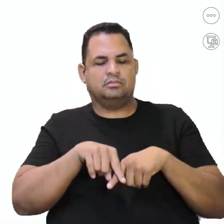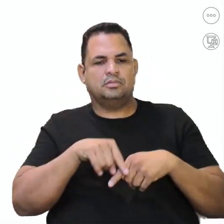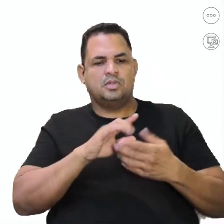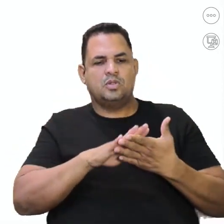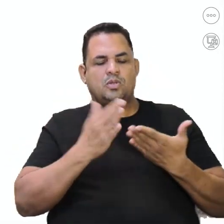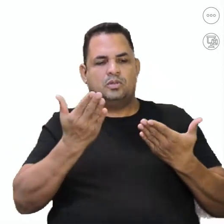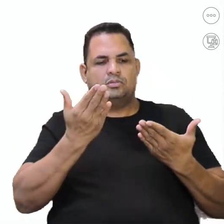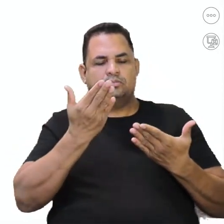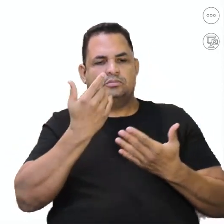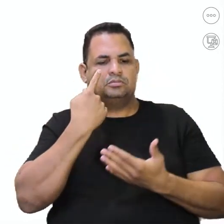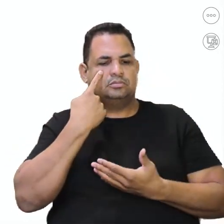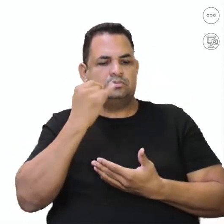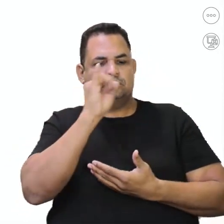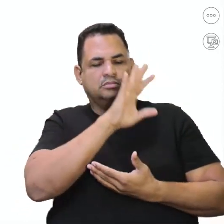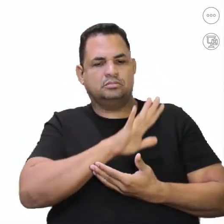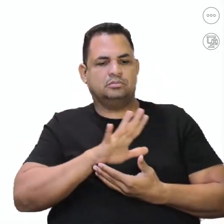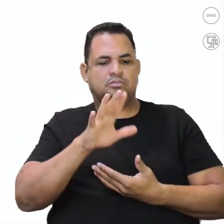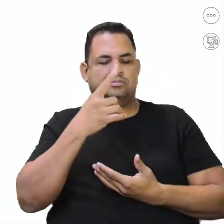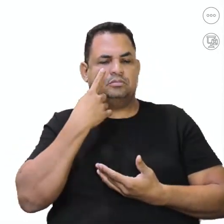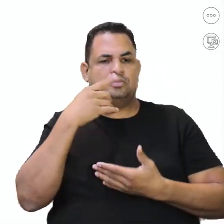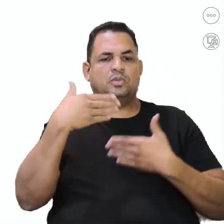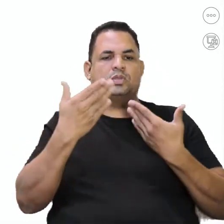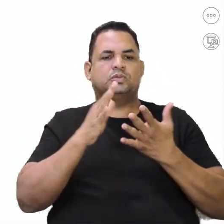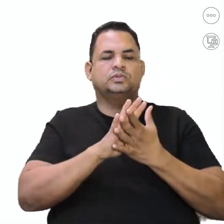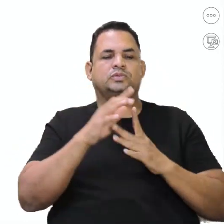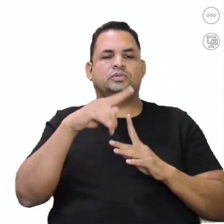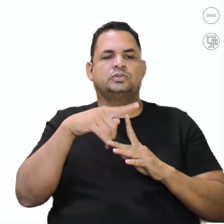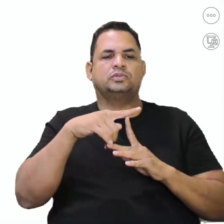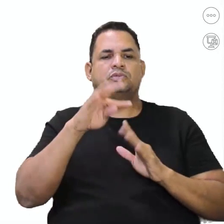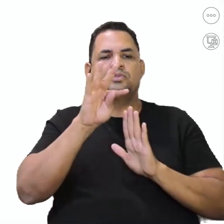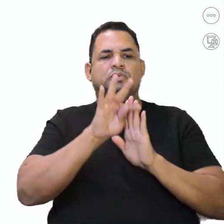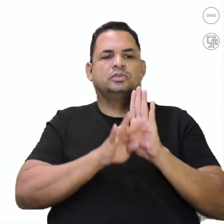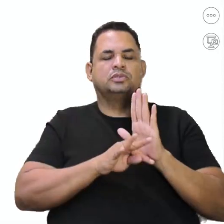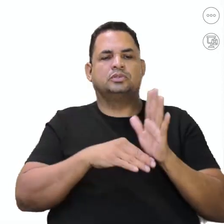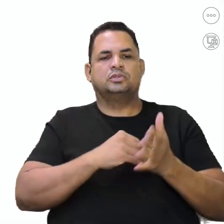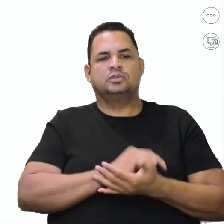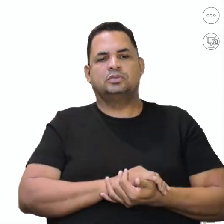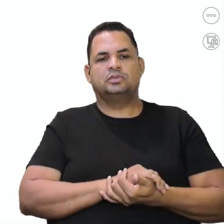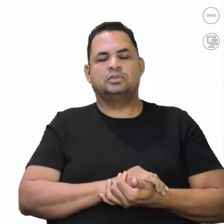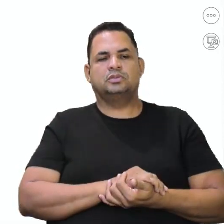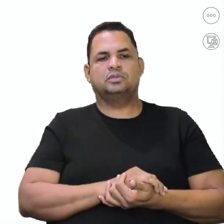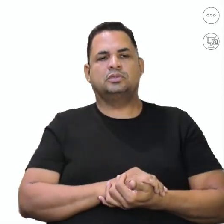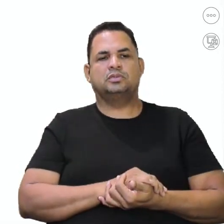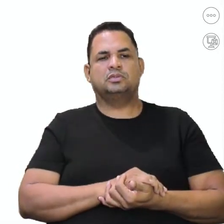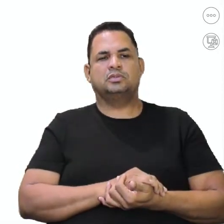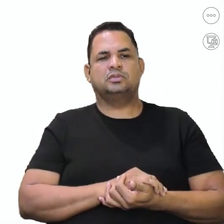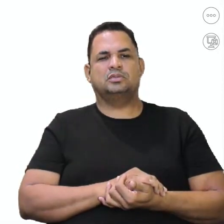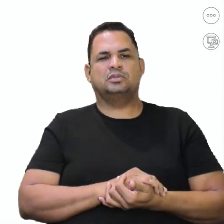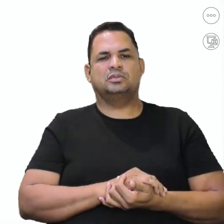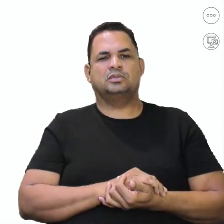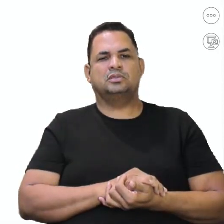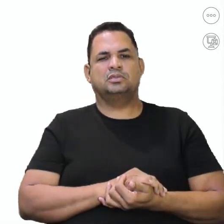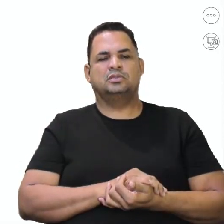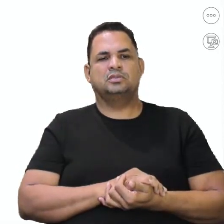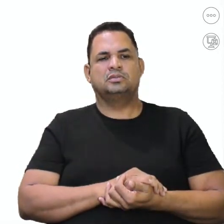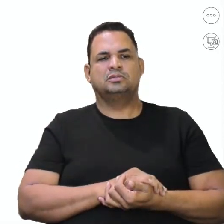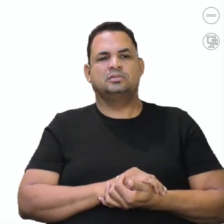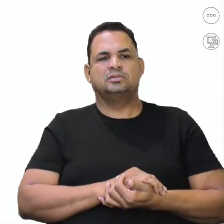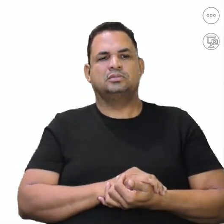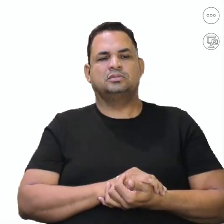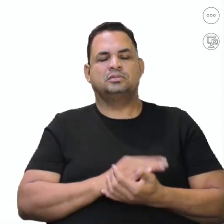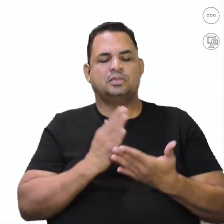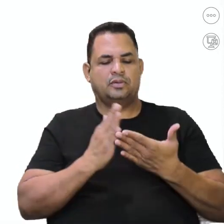para a imagem do texto, você consegue imaginar qual é o tipo de texto que você está lidando. E nós vimos o quê? Sobre o flyer, certo?